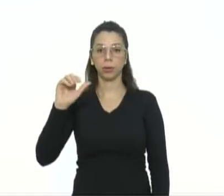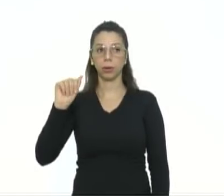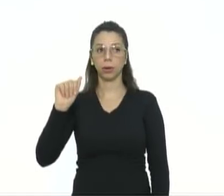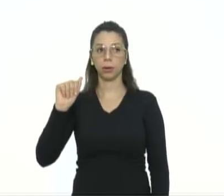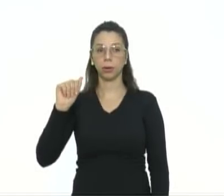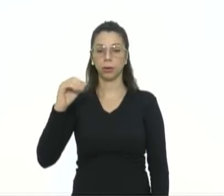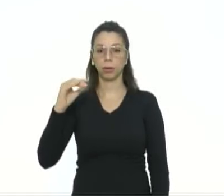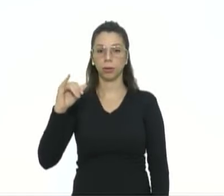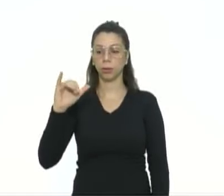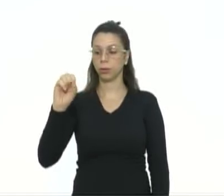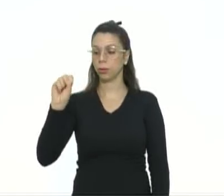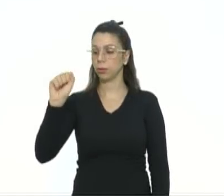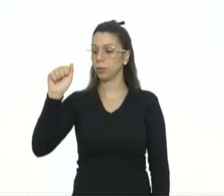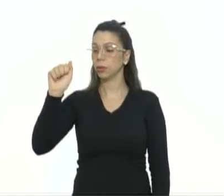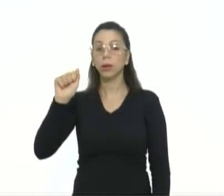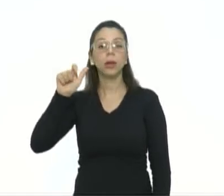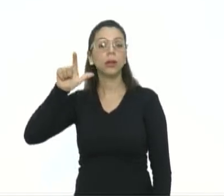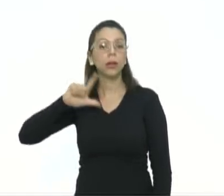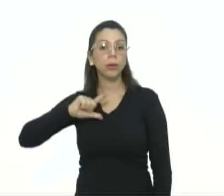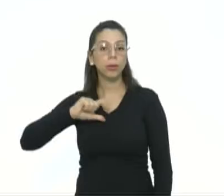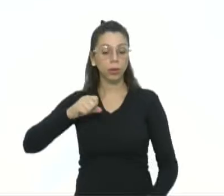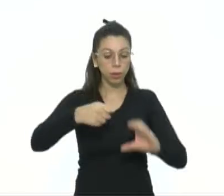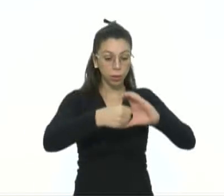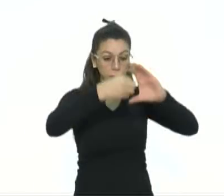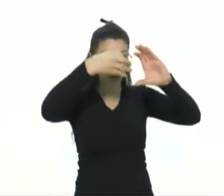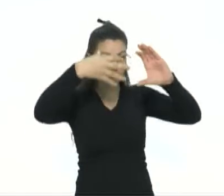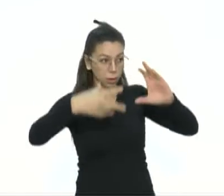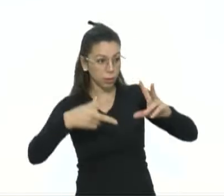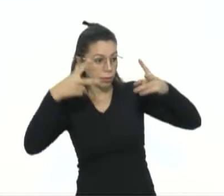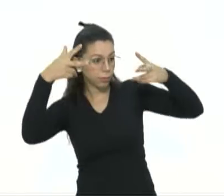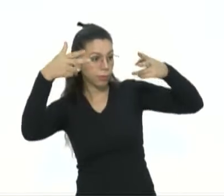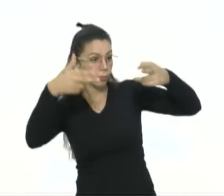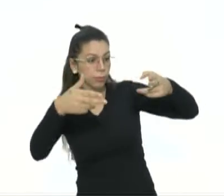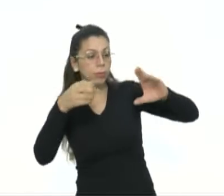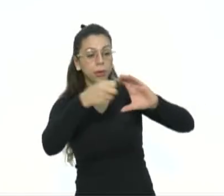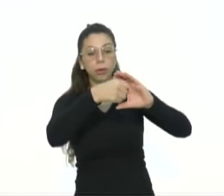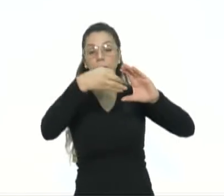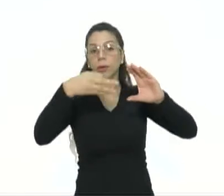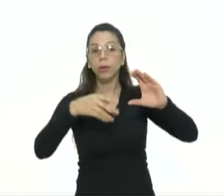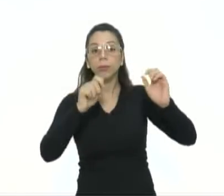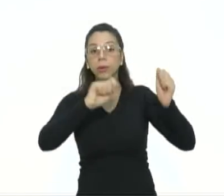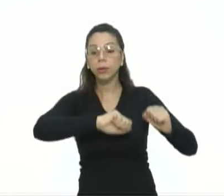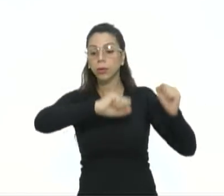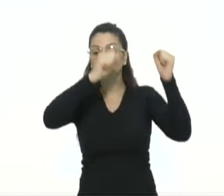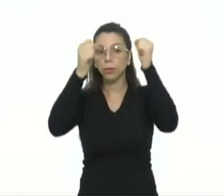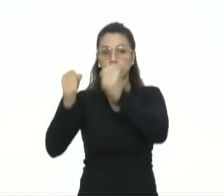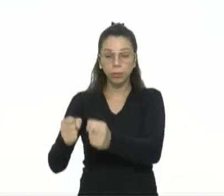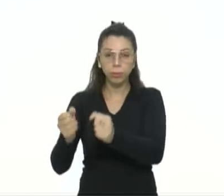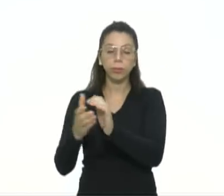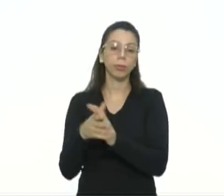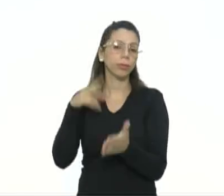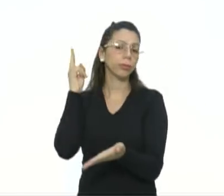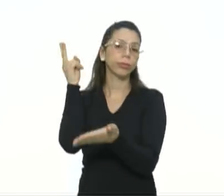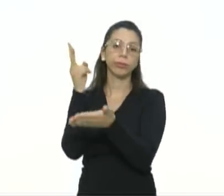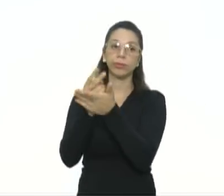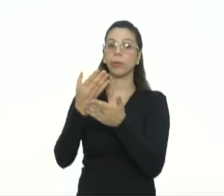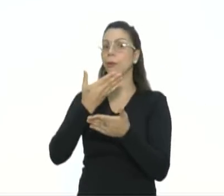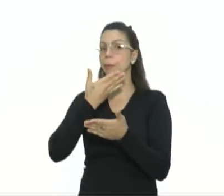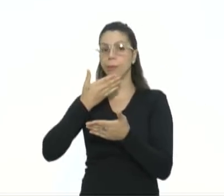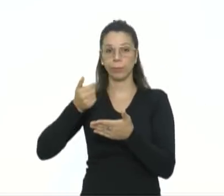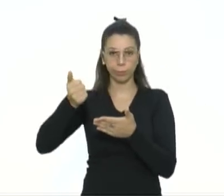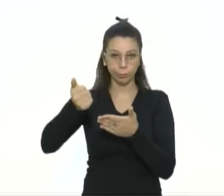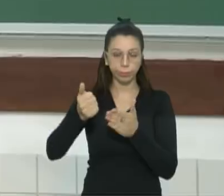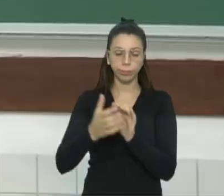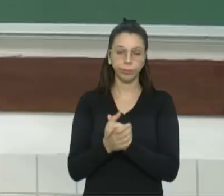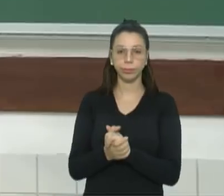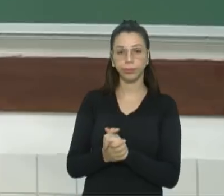características semelhantes e essas características são entendidas como aquelas que devem governar. Então, eles são sempre os melhores, né?